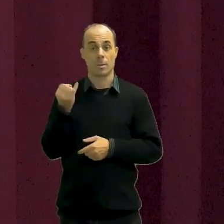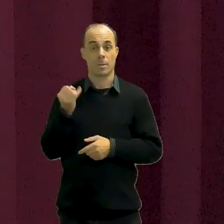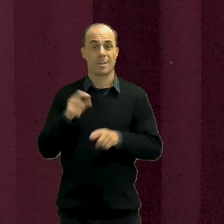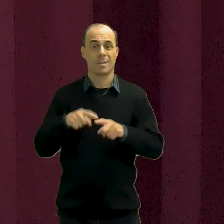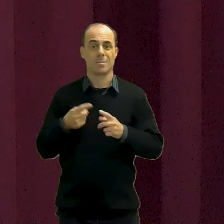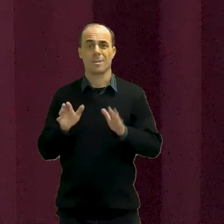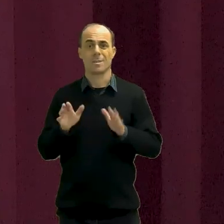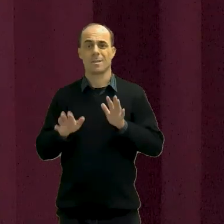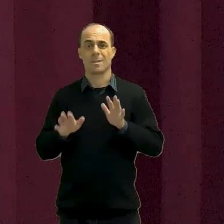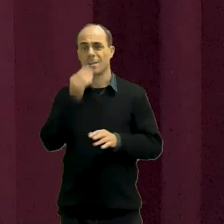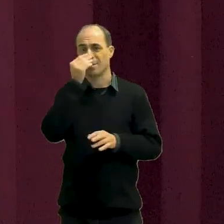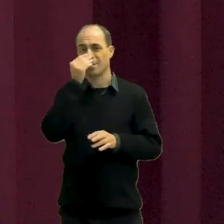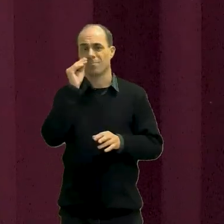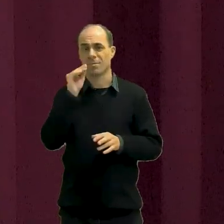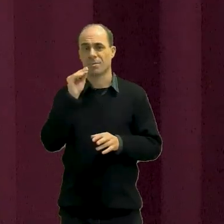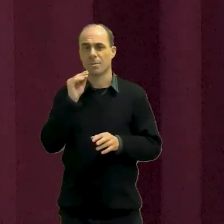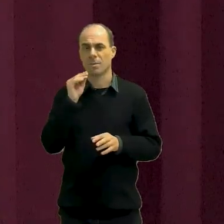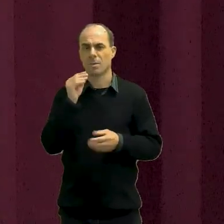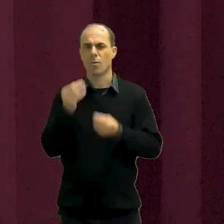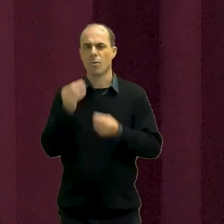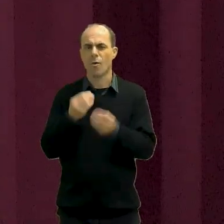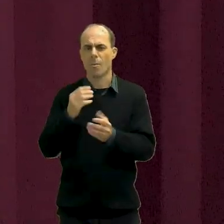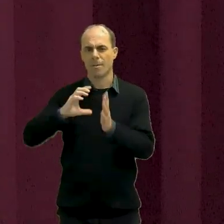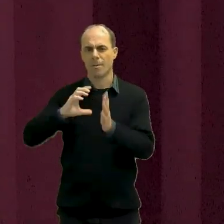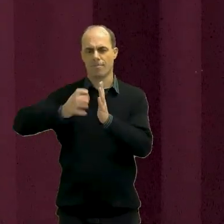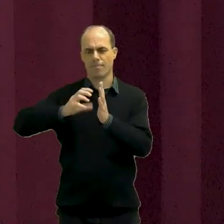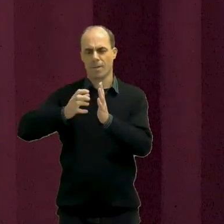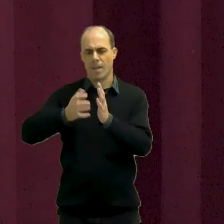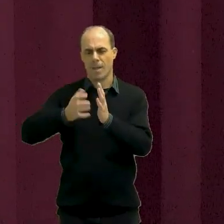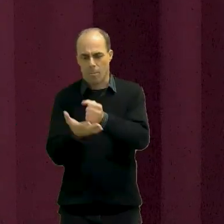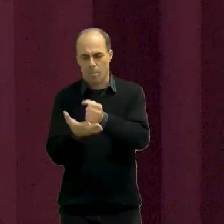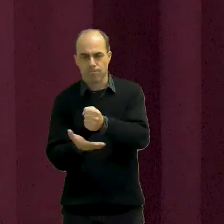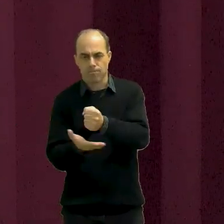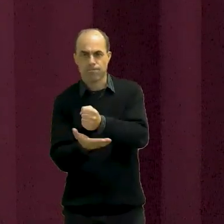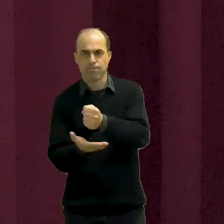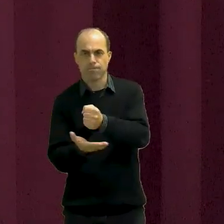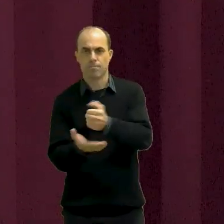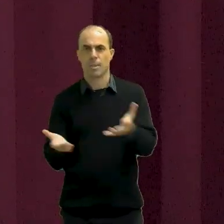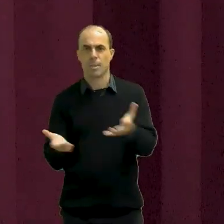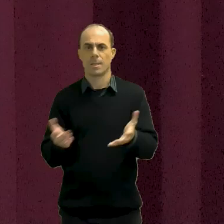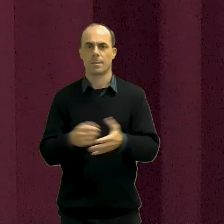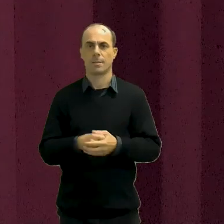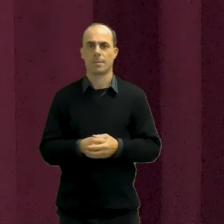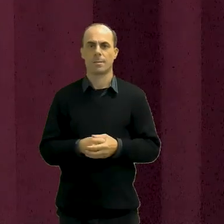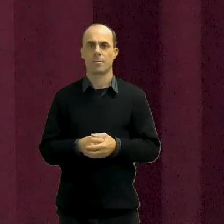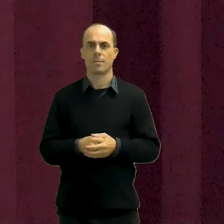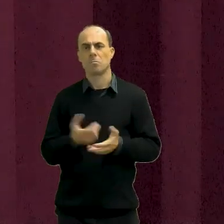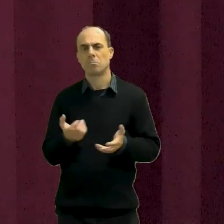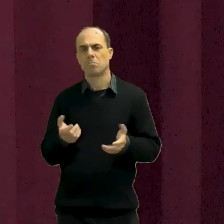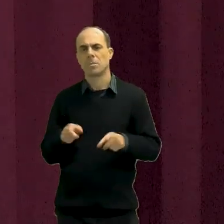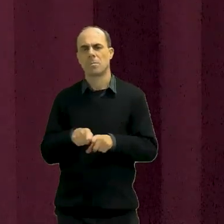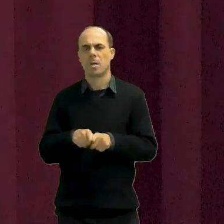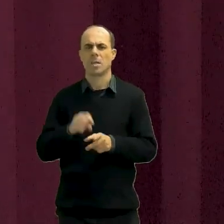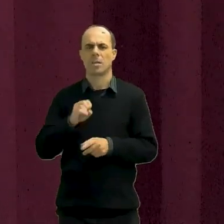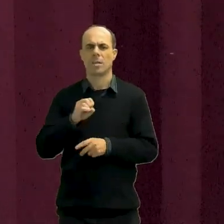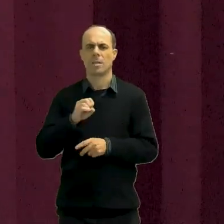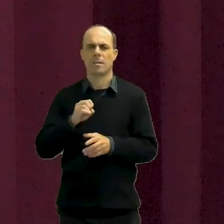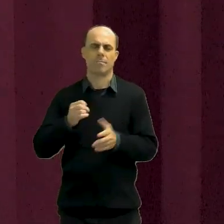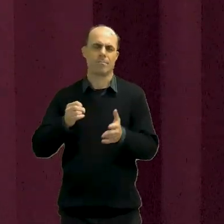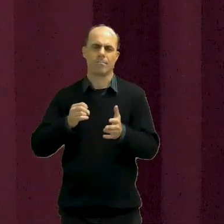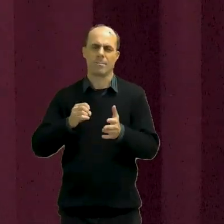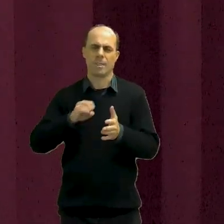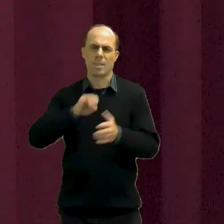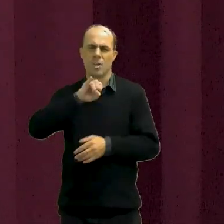é uma questão das Fundações partides as Fundações partidarias ou institutos partidários os